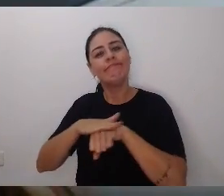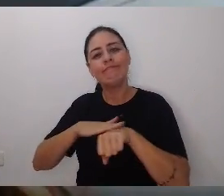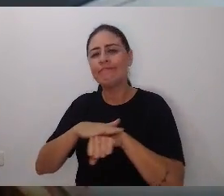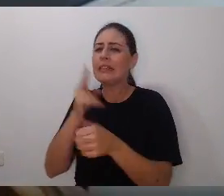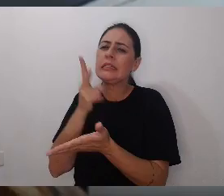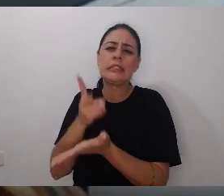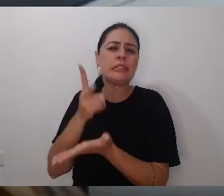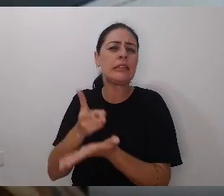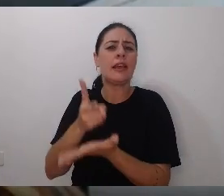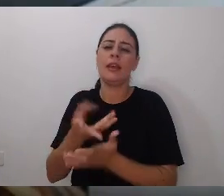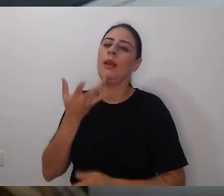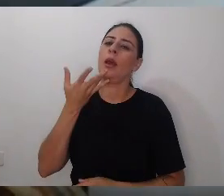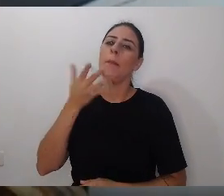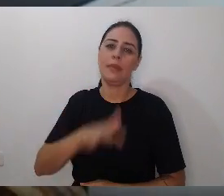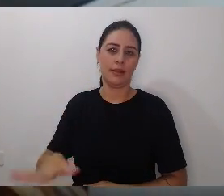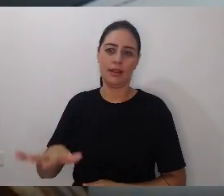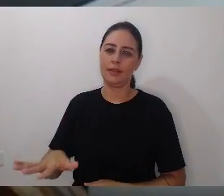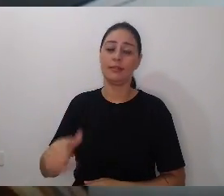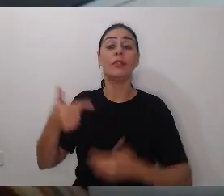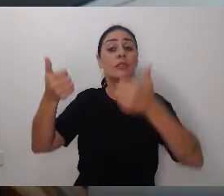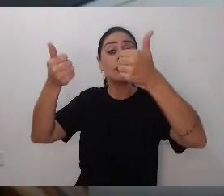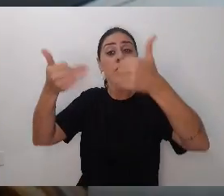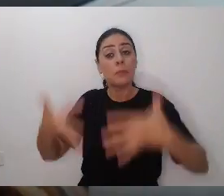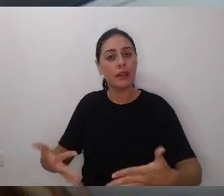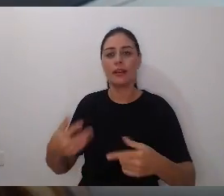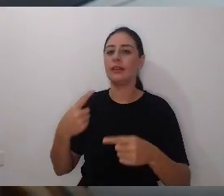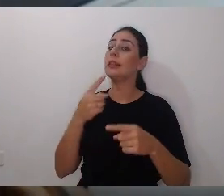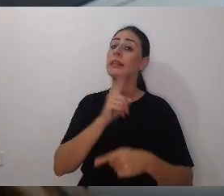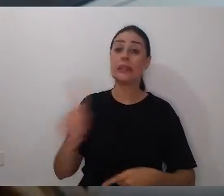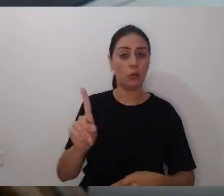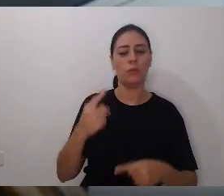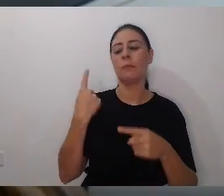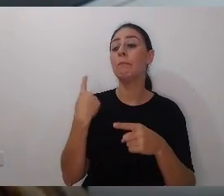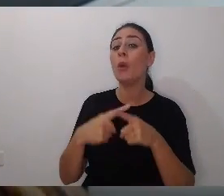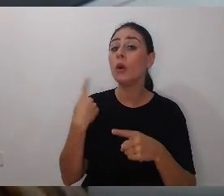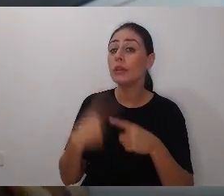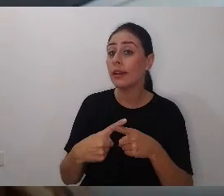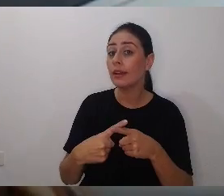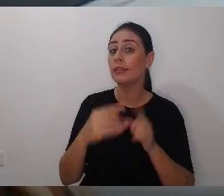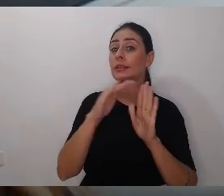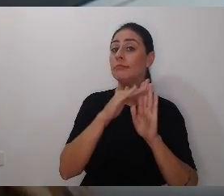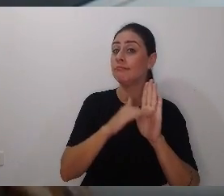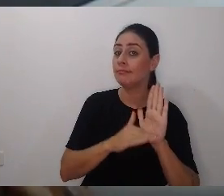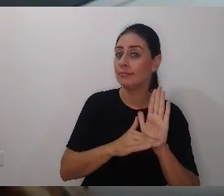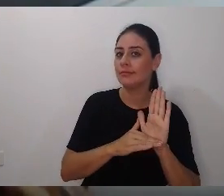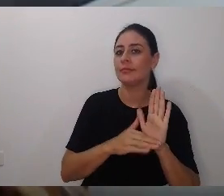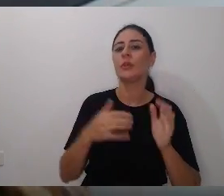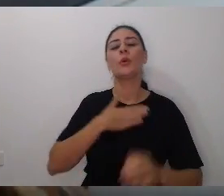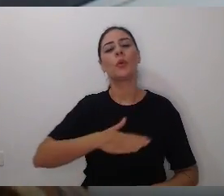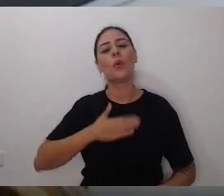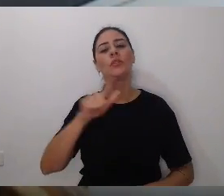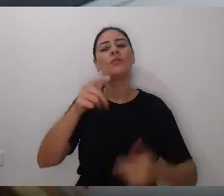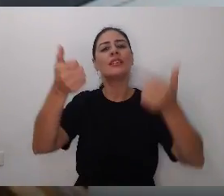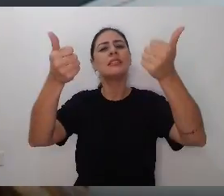uma coisa que eu acho muito importante é, tanto em casa quanto nas unidades educacionais, que a gente tenha um